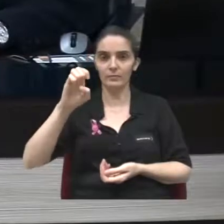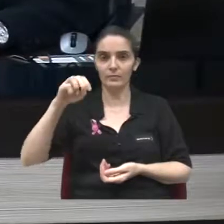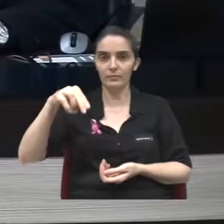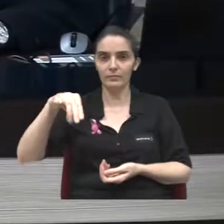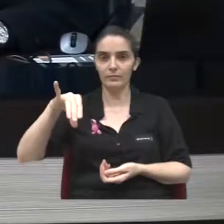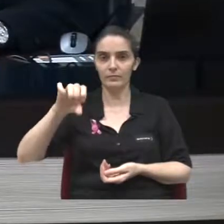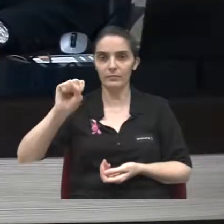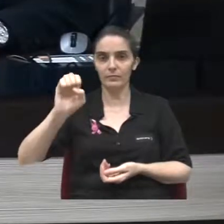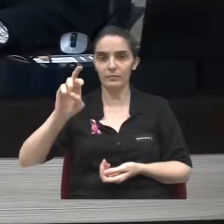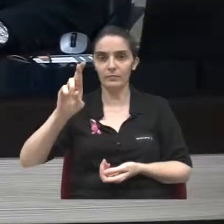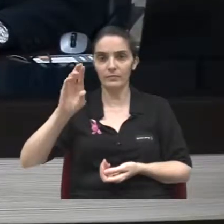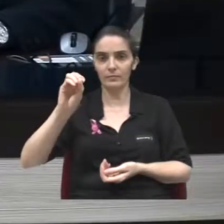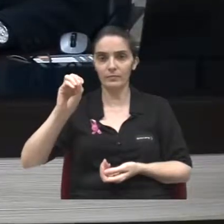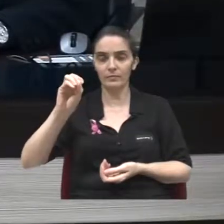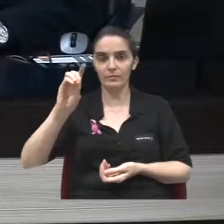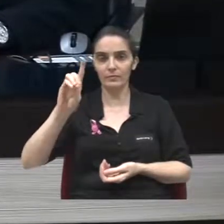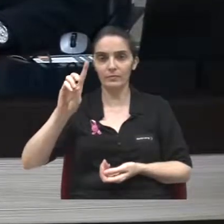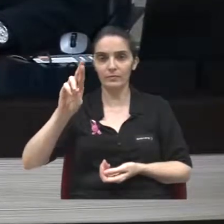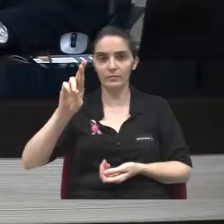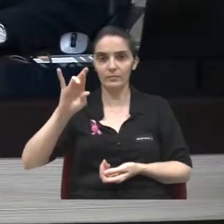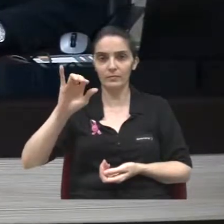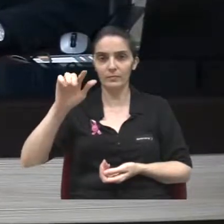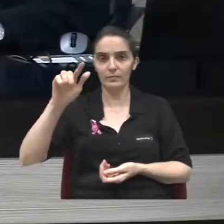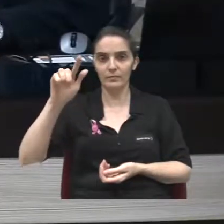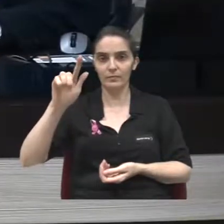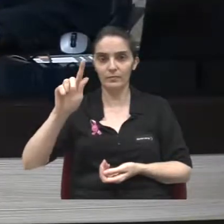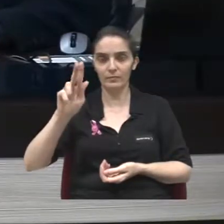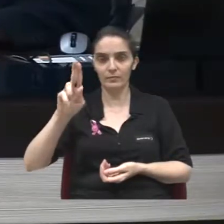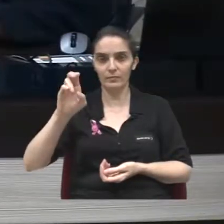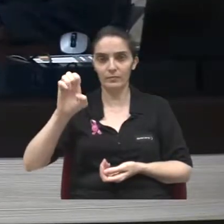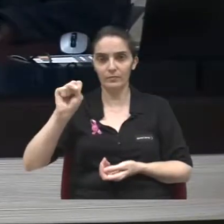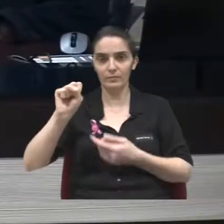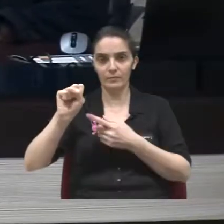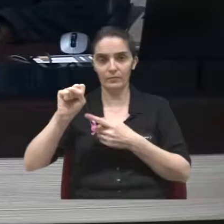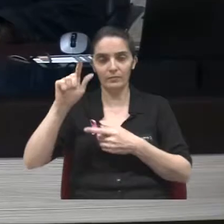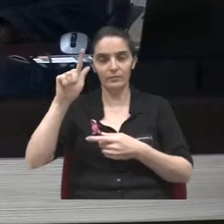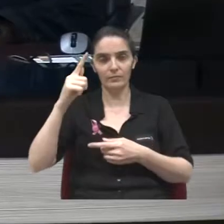Rodrigues, gerente de divisão de Legislativo.